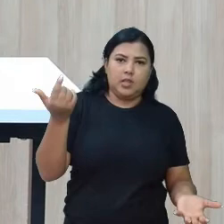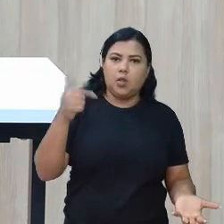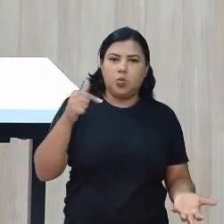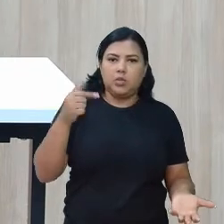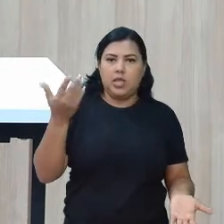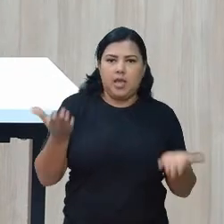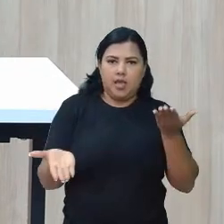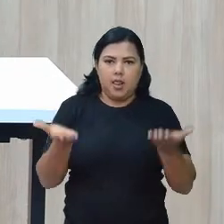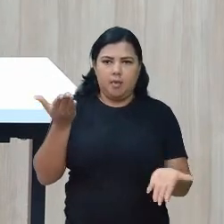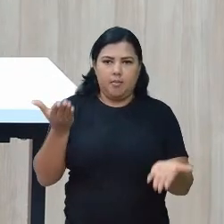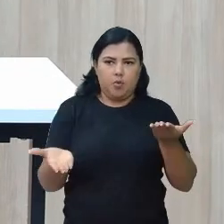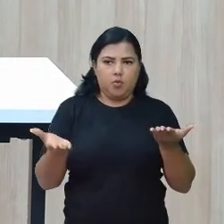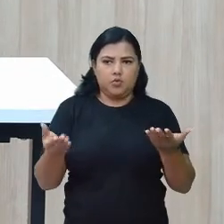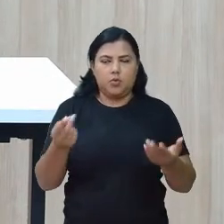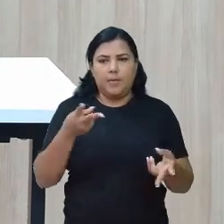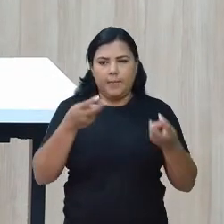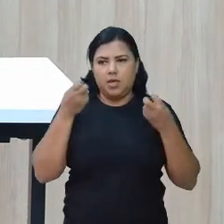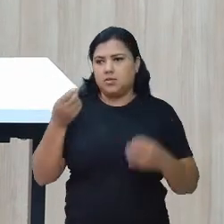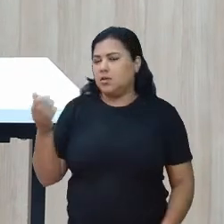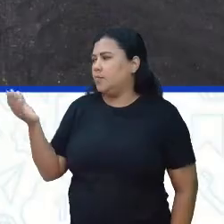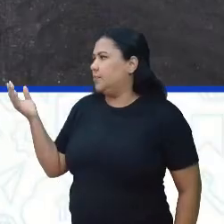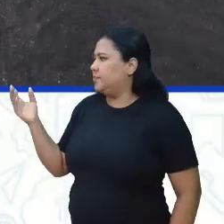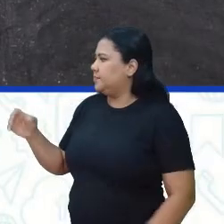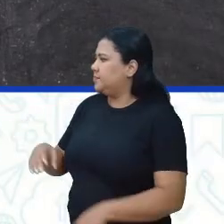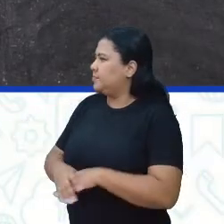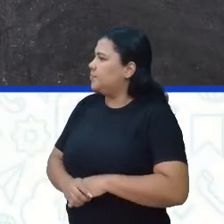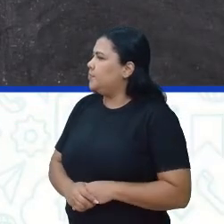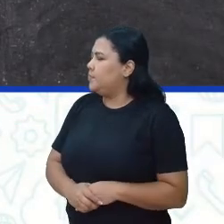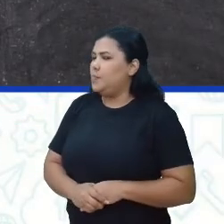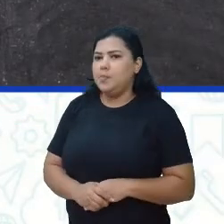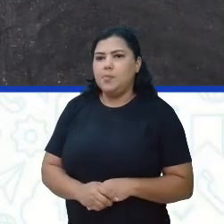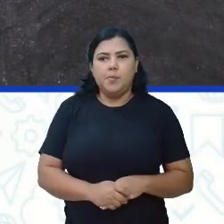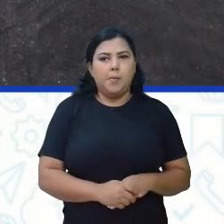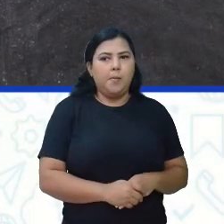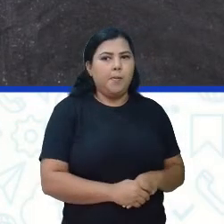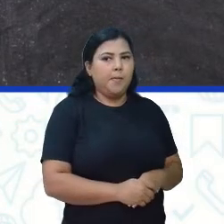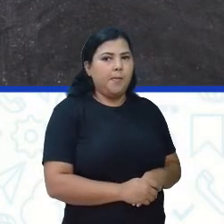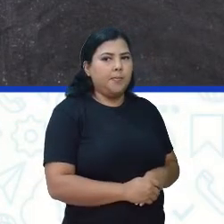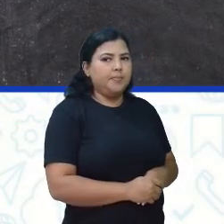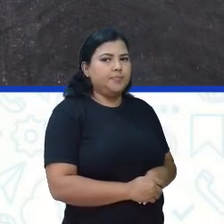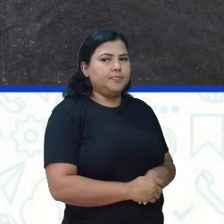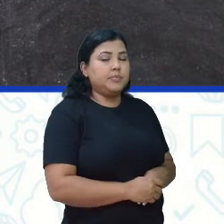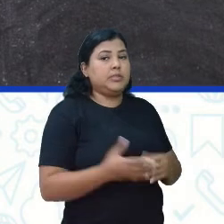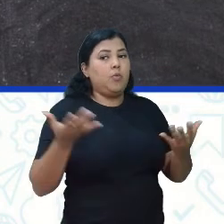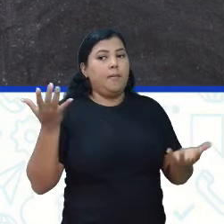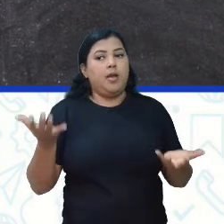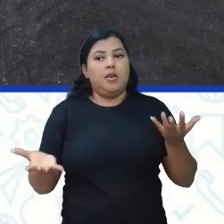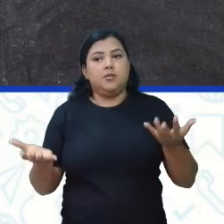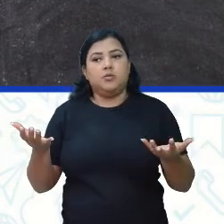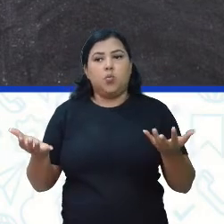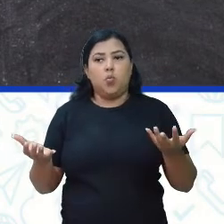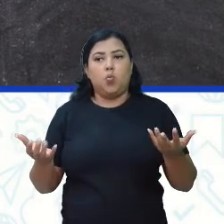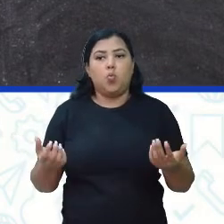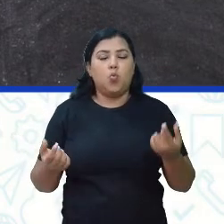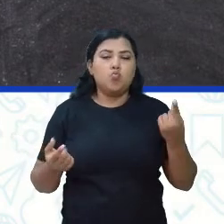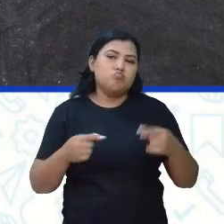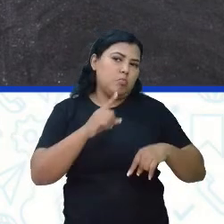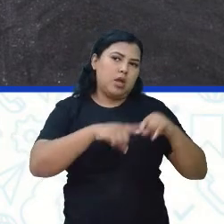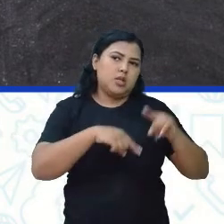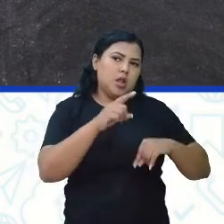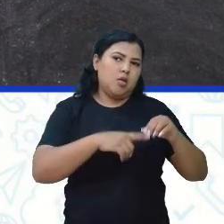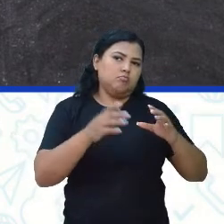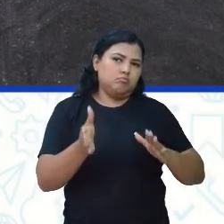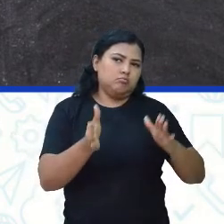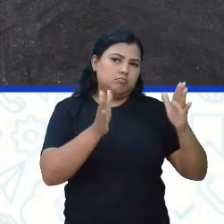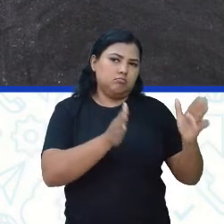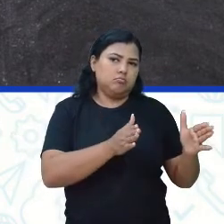desequilíbrio. Então observe essa imagem aí, onde tem essa animação em que eu tenho uma balança de 2 pratos e eu simplesmente coloco um objeto de um lado